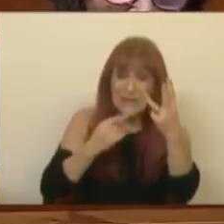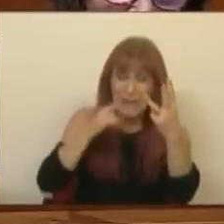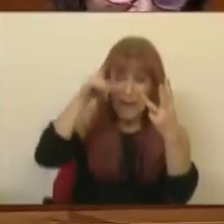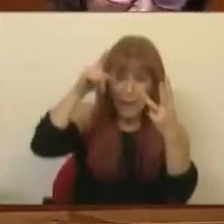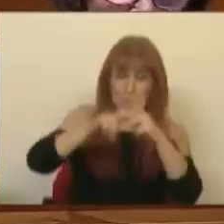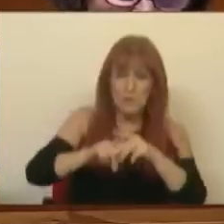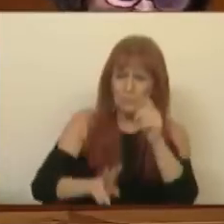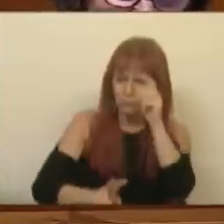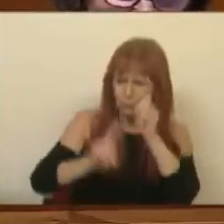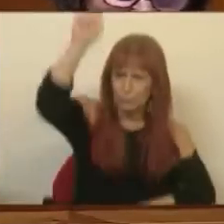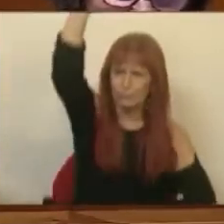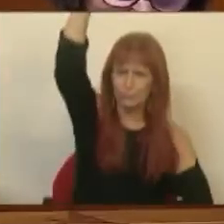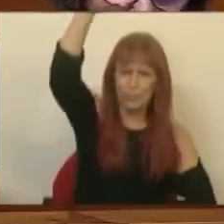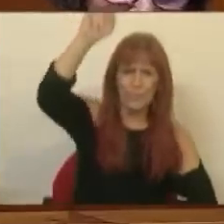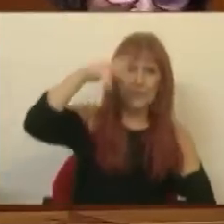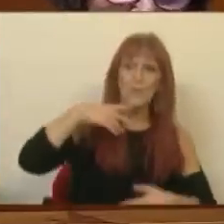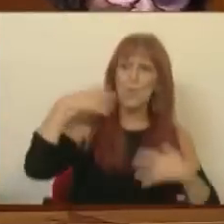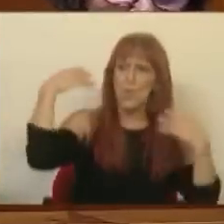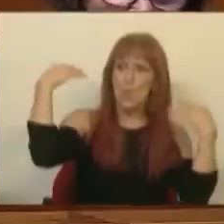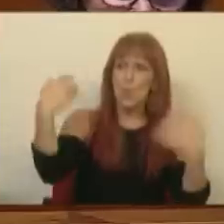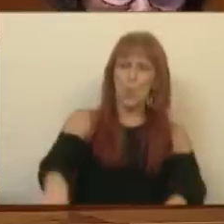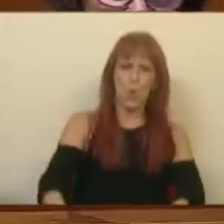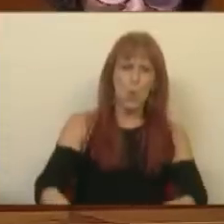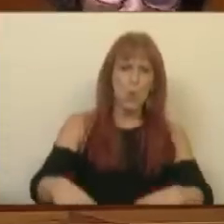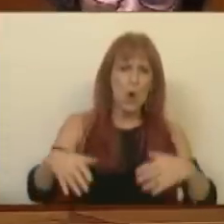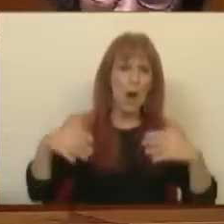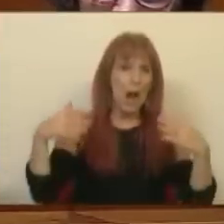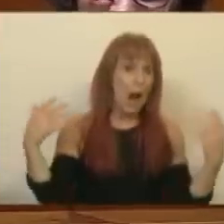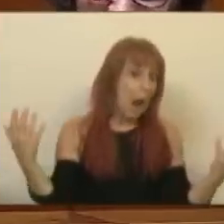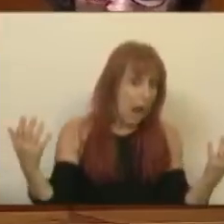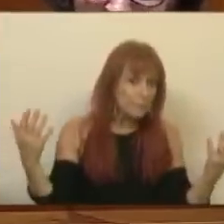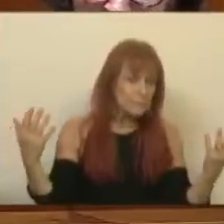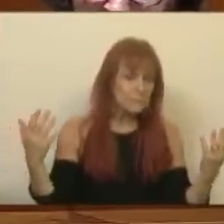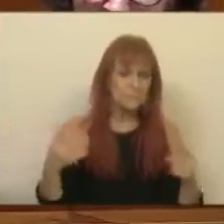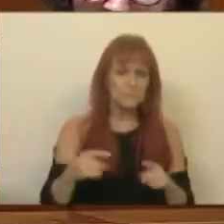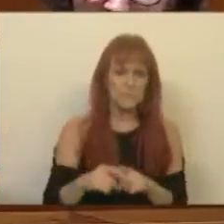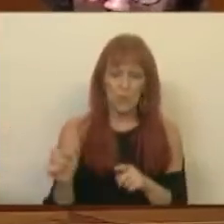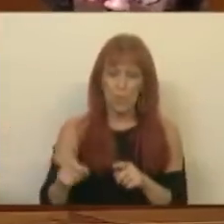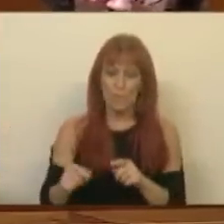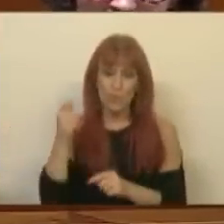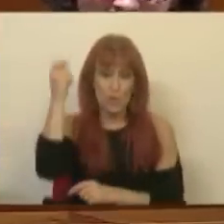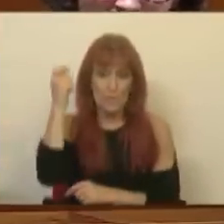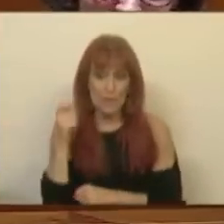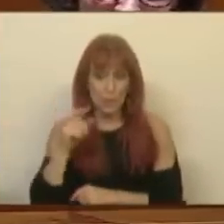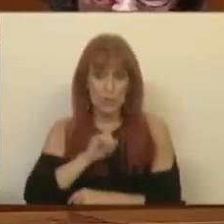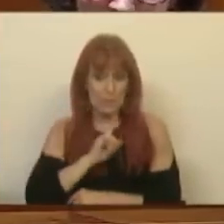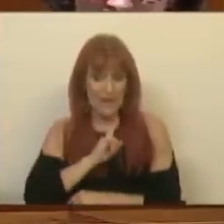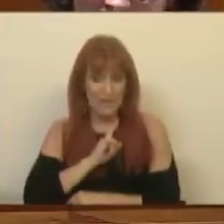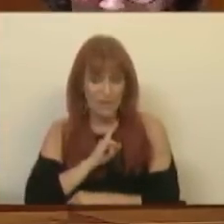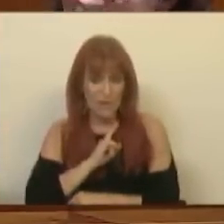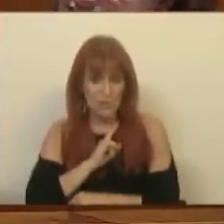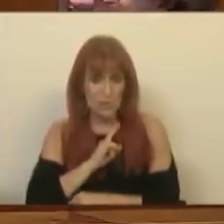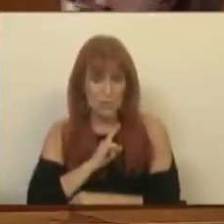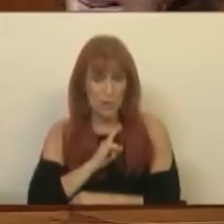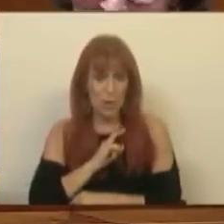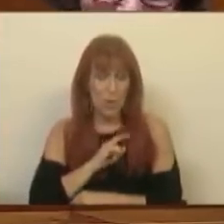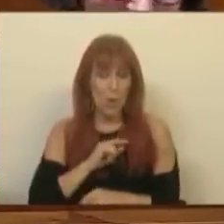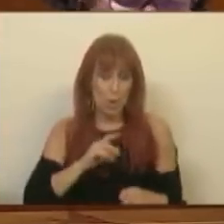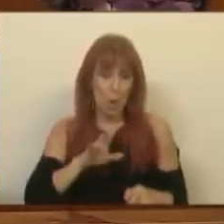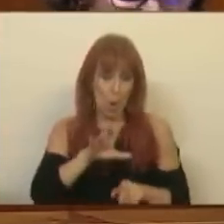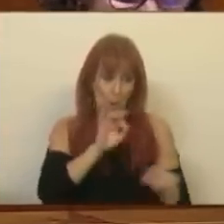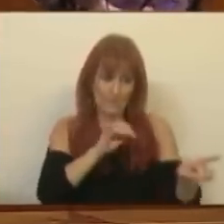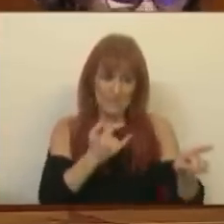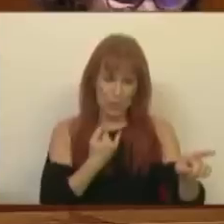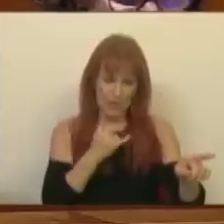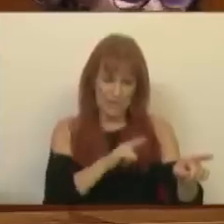tem assumido de uma forma de tal forma dramática que o fundo de pensões privados ou de sonho da iniciativa